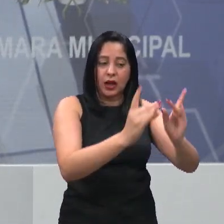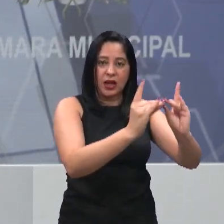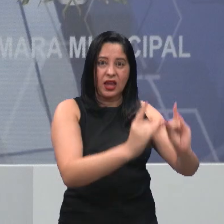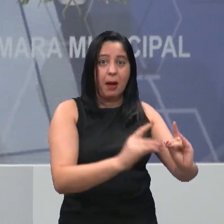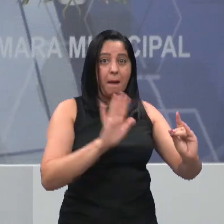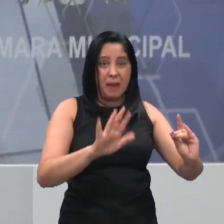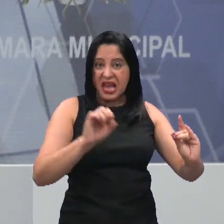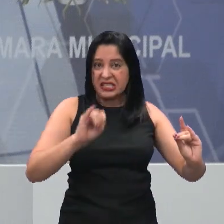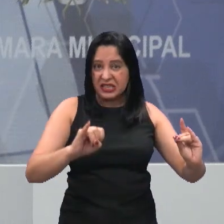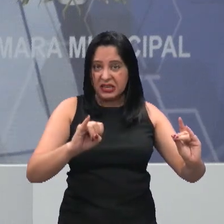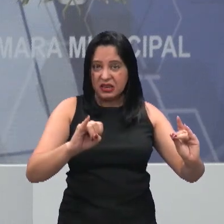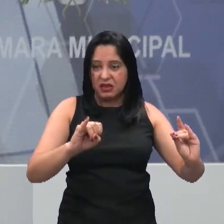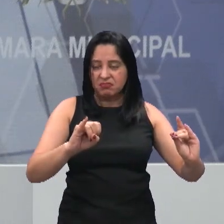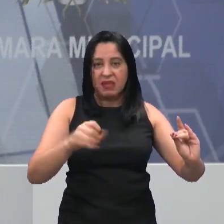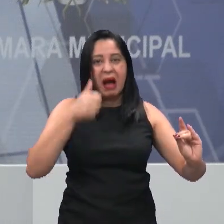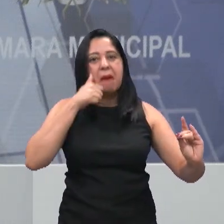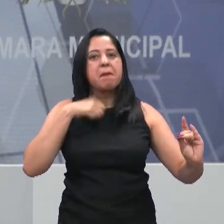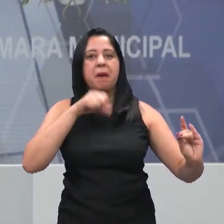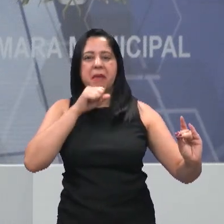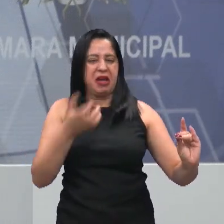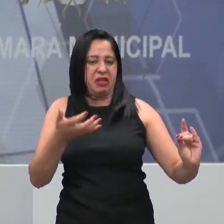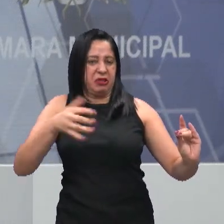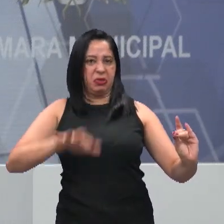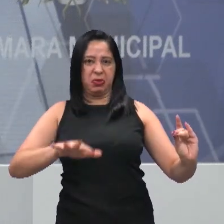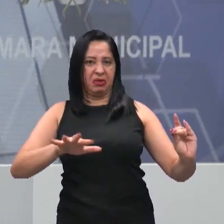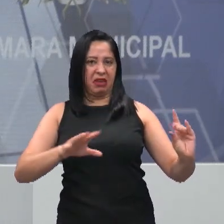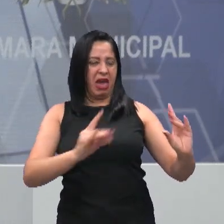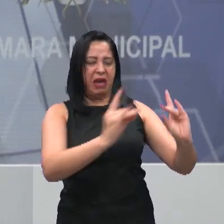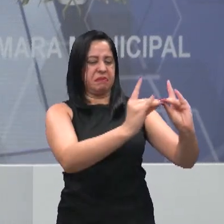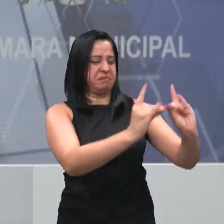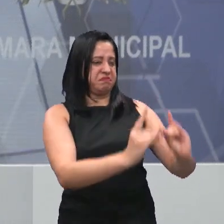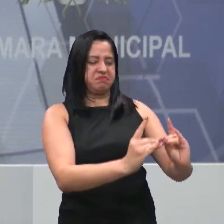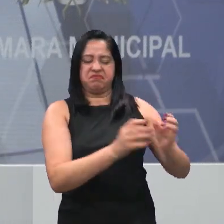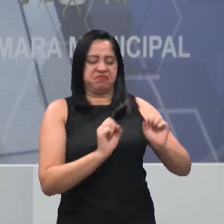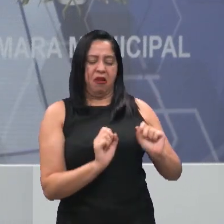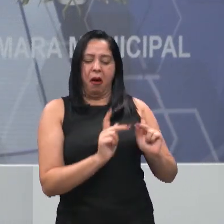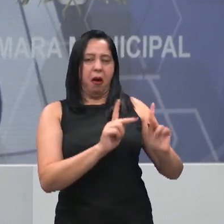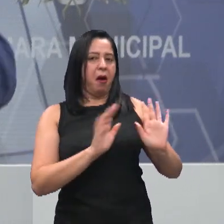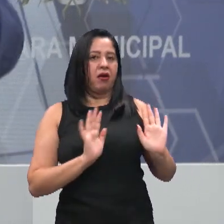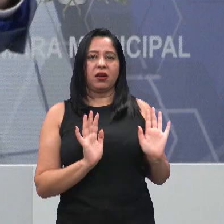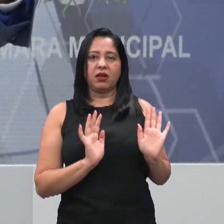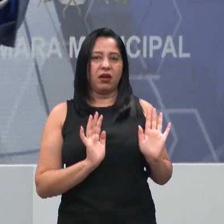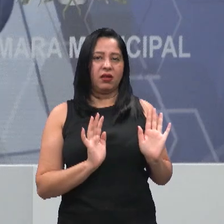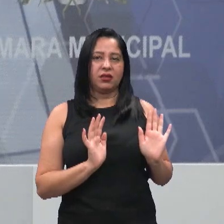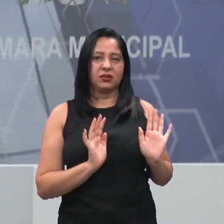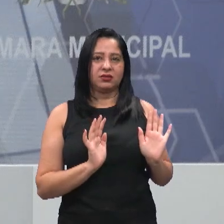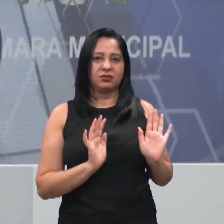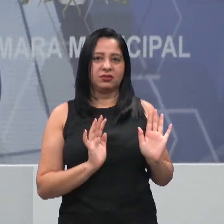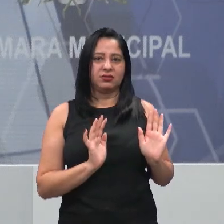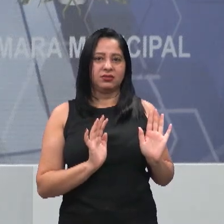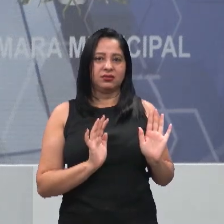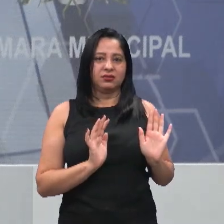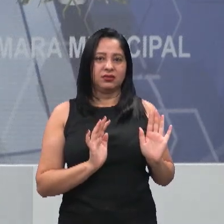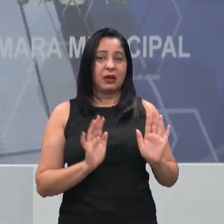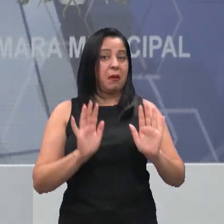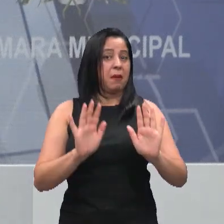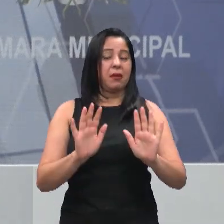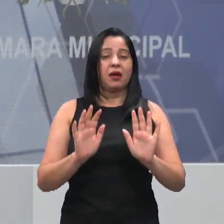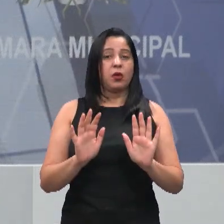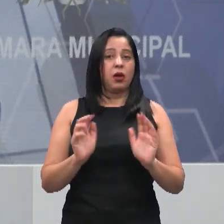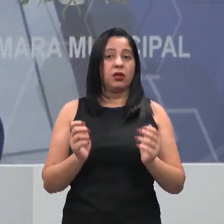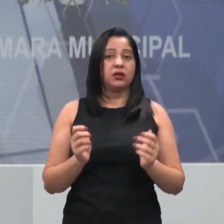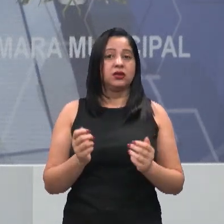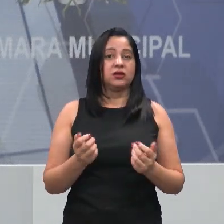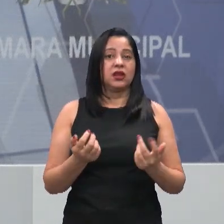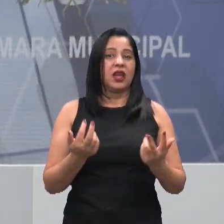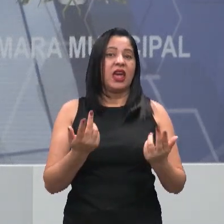o sepultamento, esse sepultamento é feito da mesma maneira como se fosse, hoje em dia acontece, se um